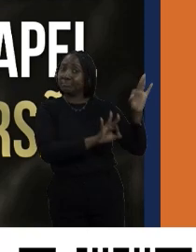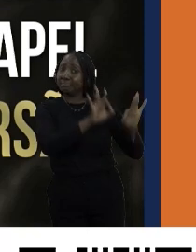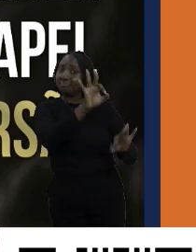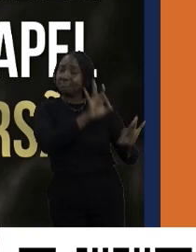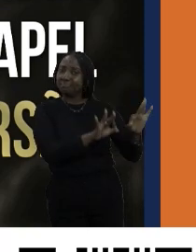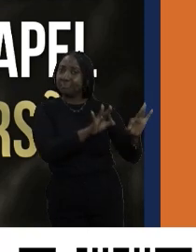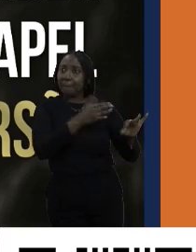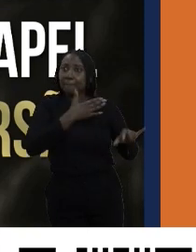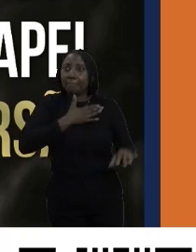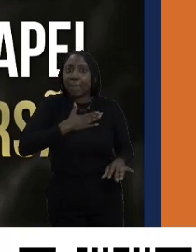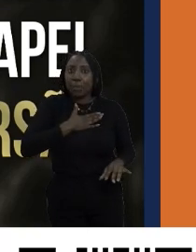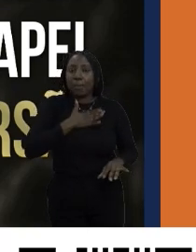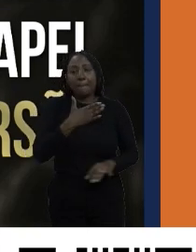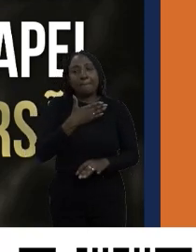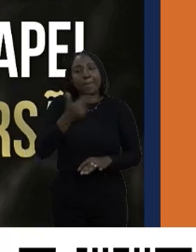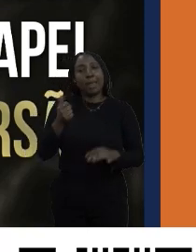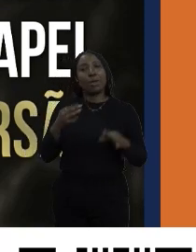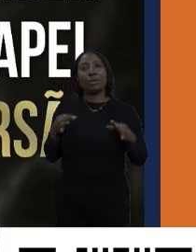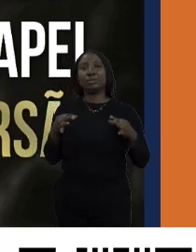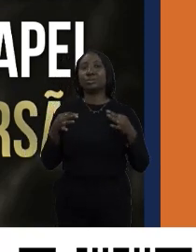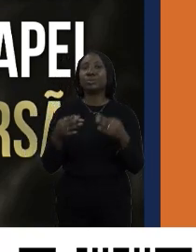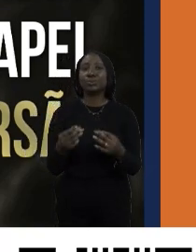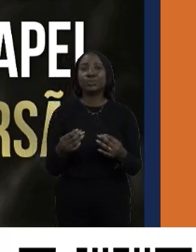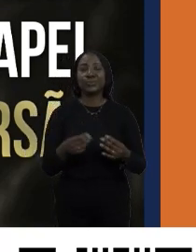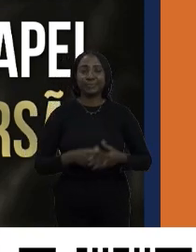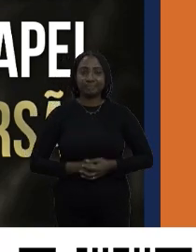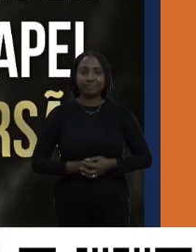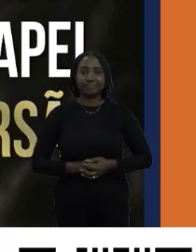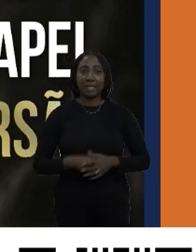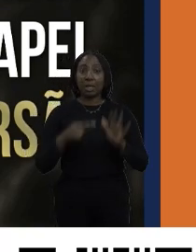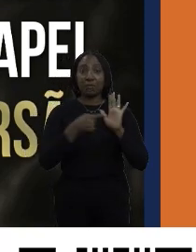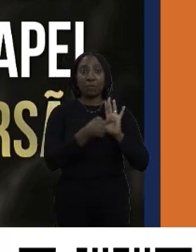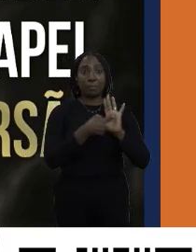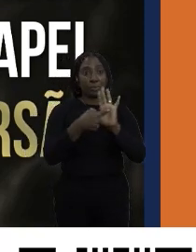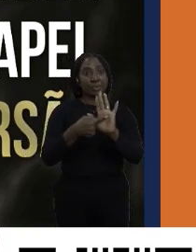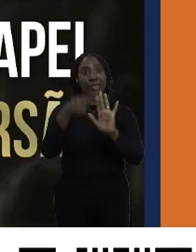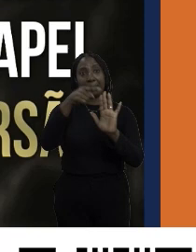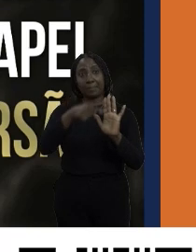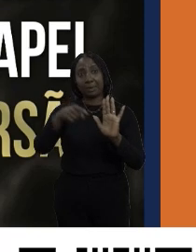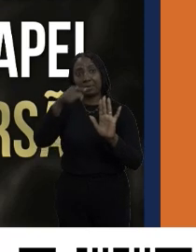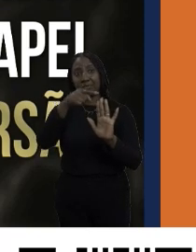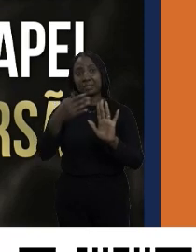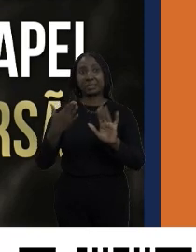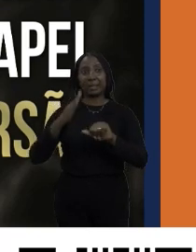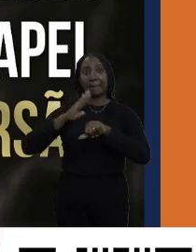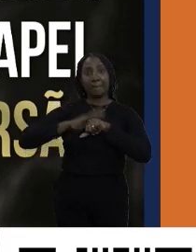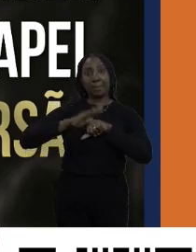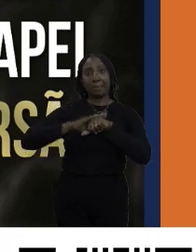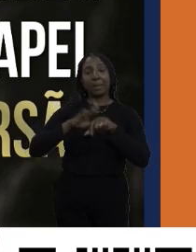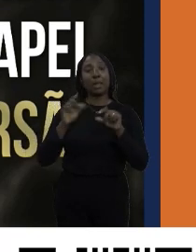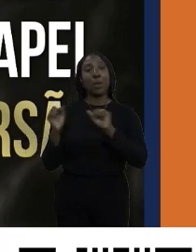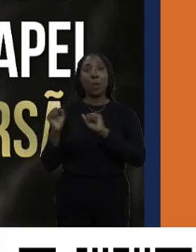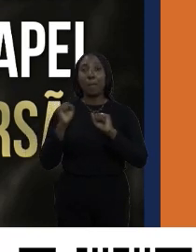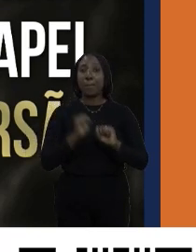falei, os meus, Bernardo, são os melhores possíveis, cara. Eu vou mostrar para você, para mim, para todo mundo, que eu posso ser da seleção